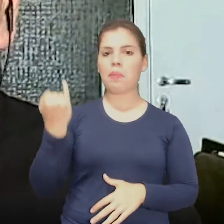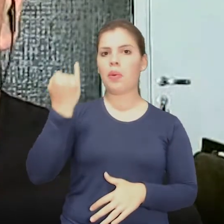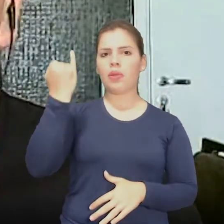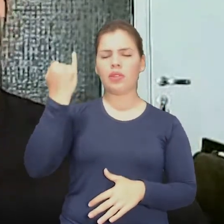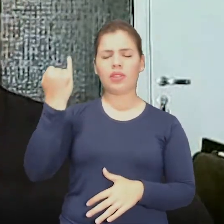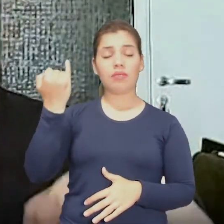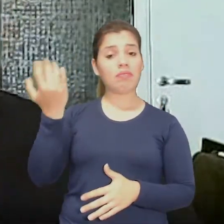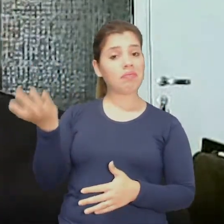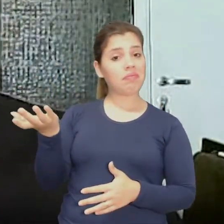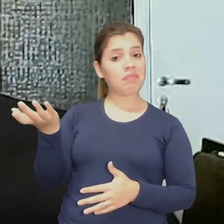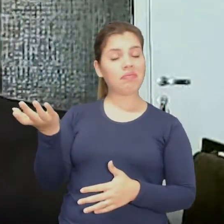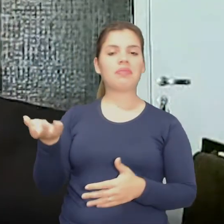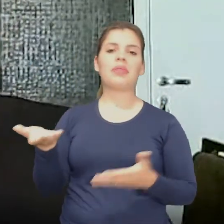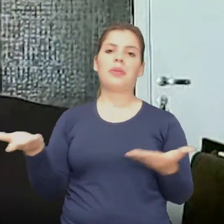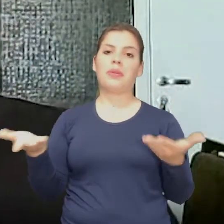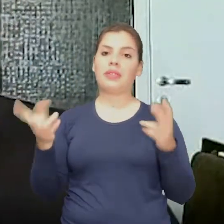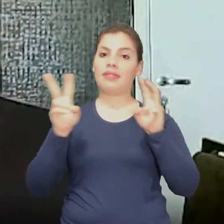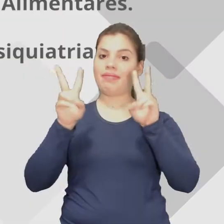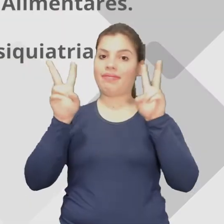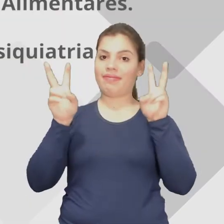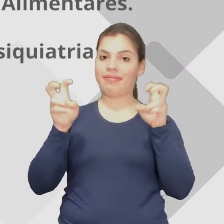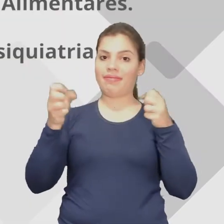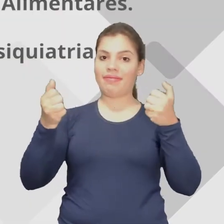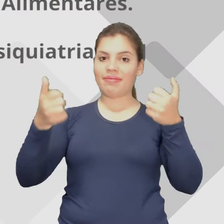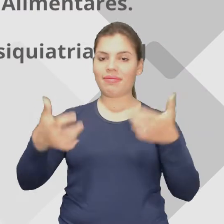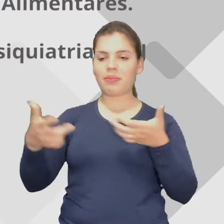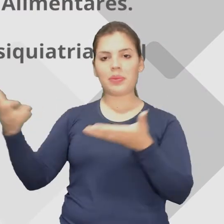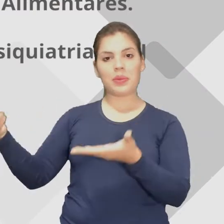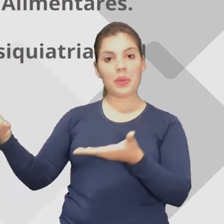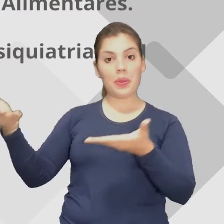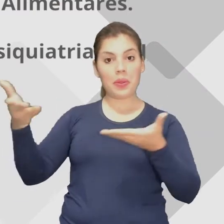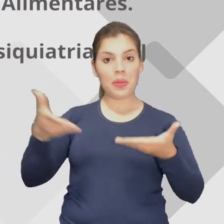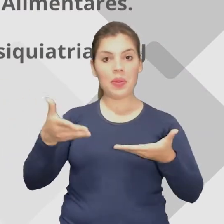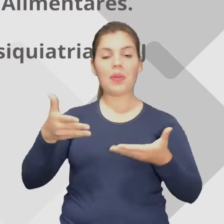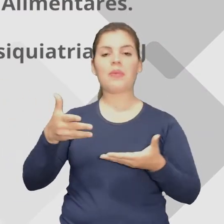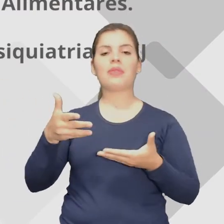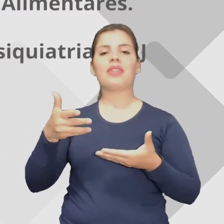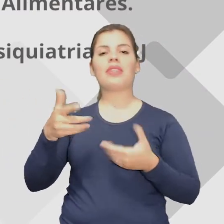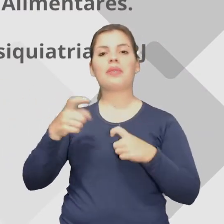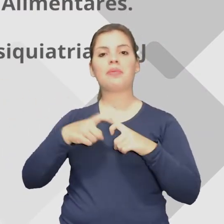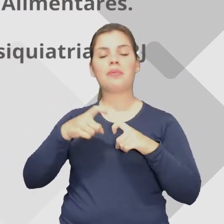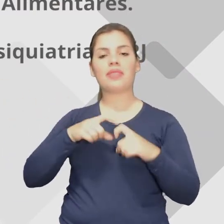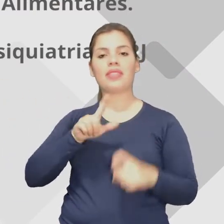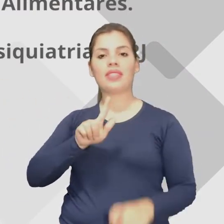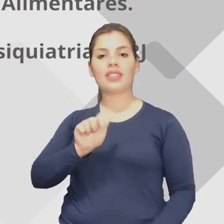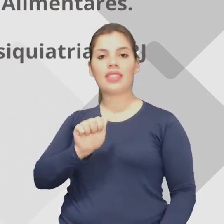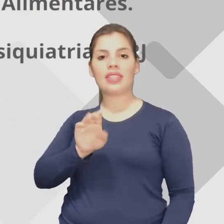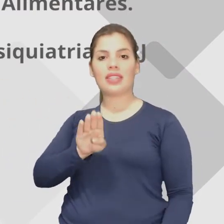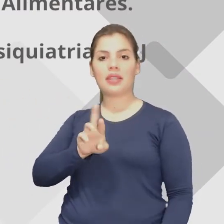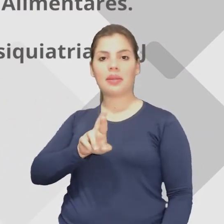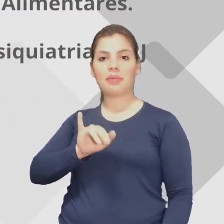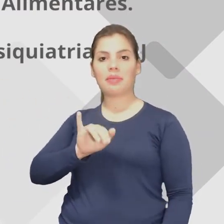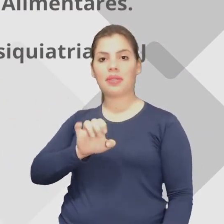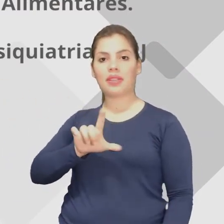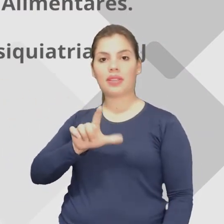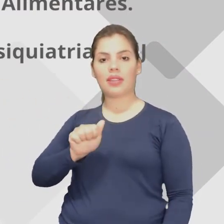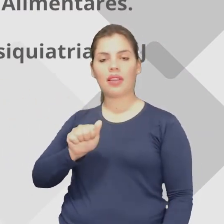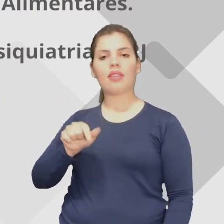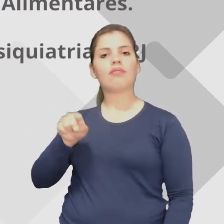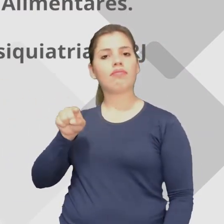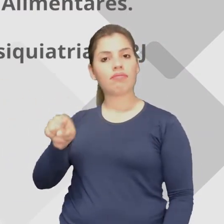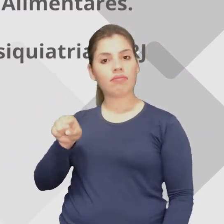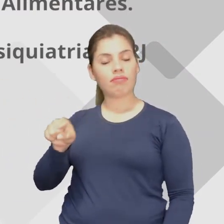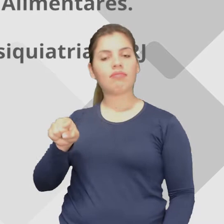vida? Para falar um pouco sobre isso, eu vou conversar hoje com a doutora Gabriela Mourão Ferreira. A doutora Gabriela é médica